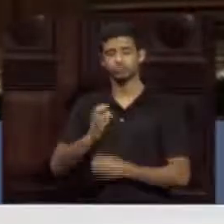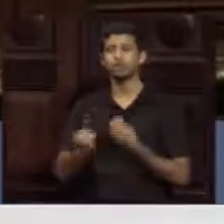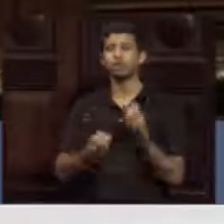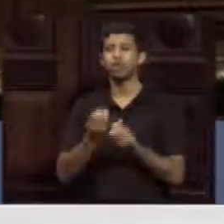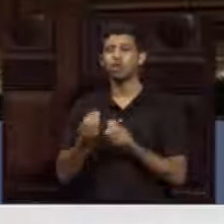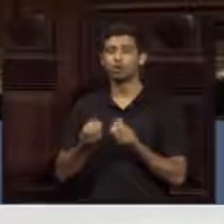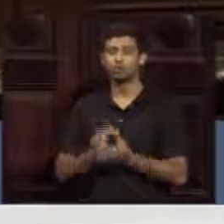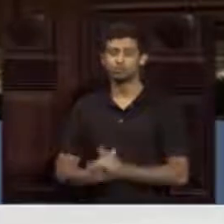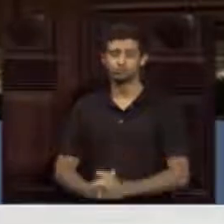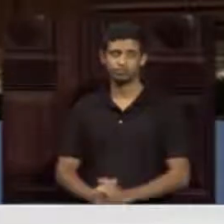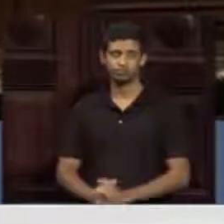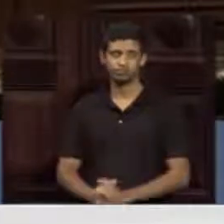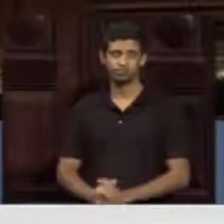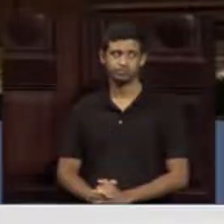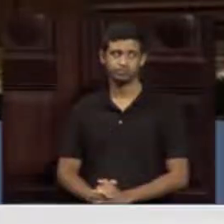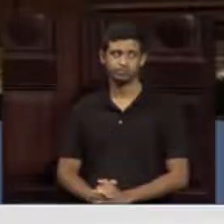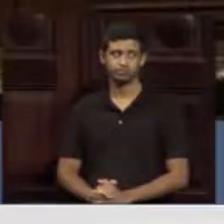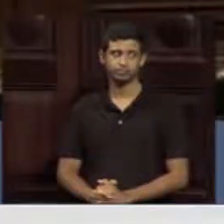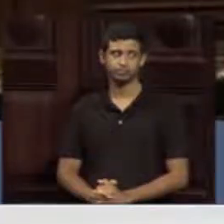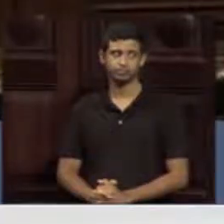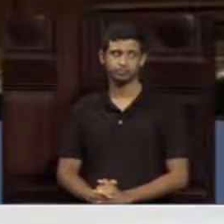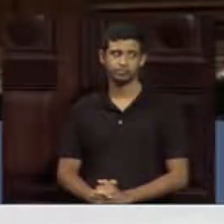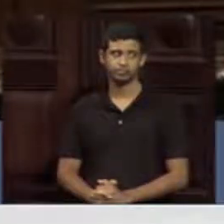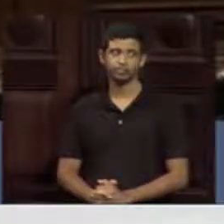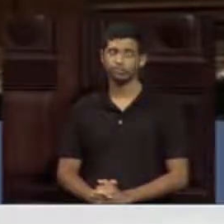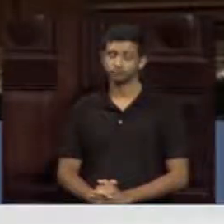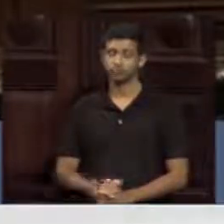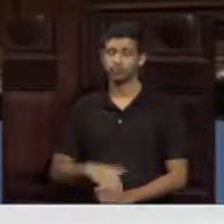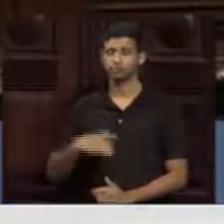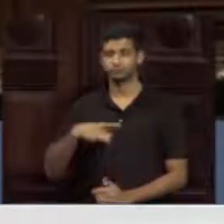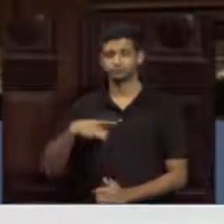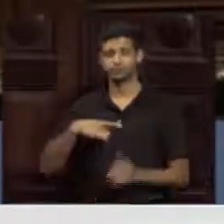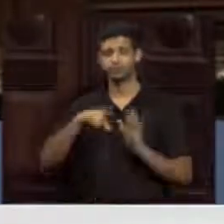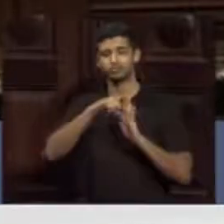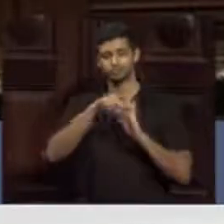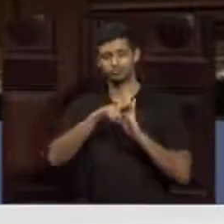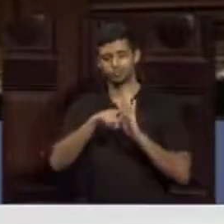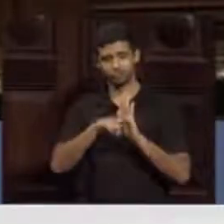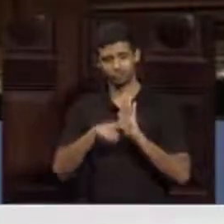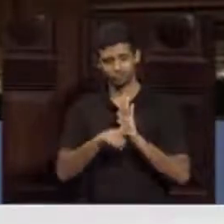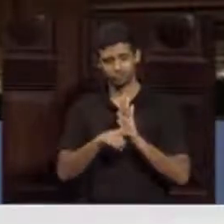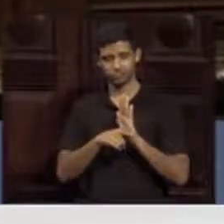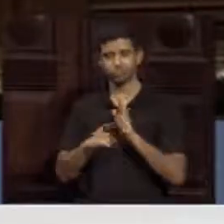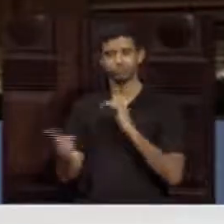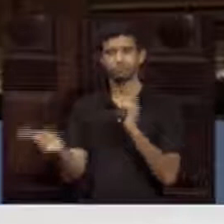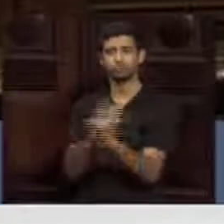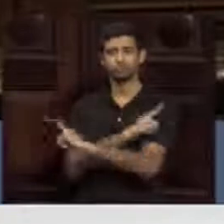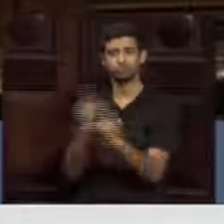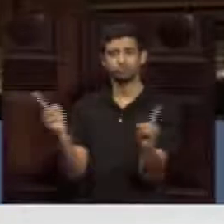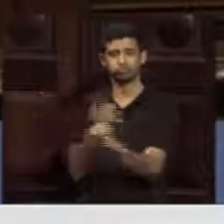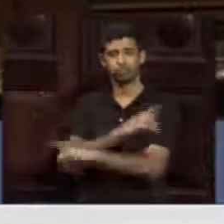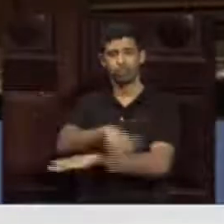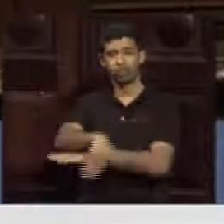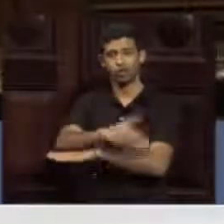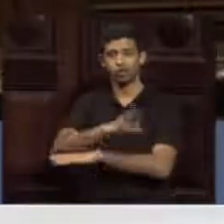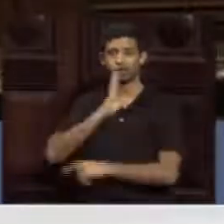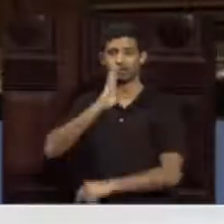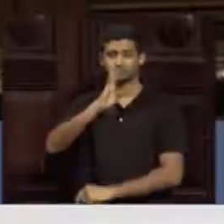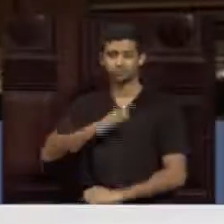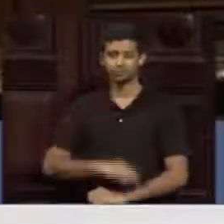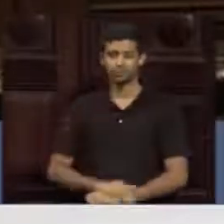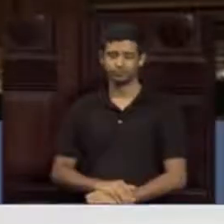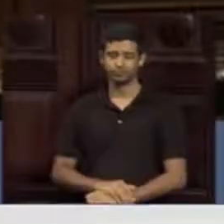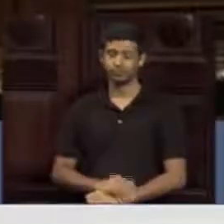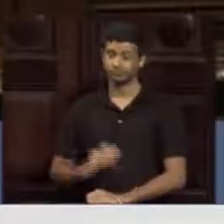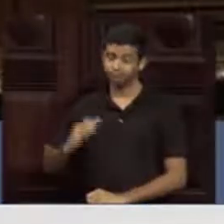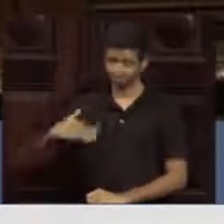todo, inclusive com um programa de rodovias vicinais. A